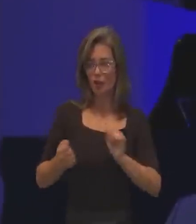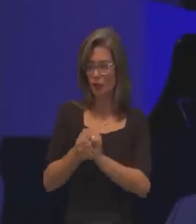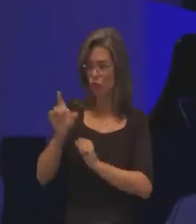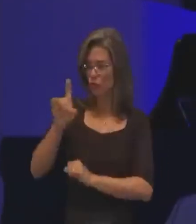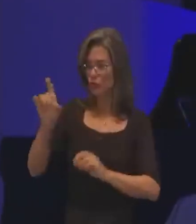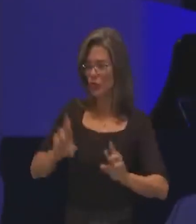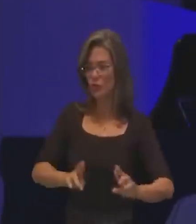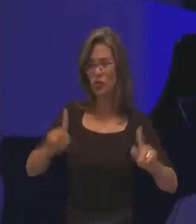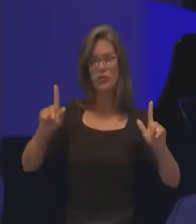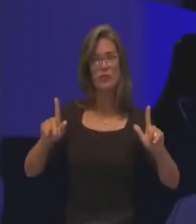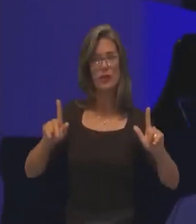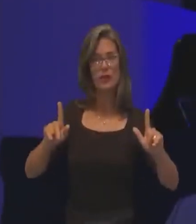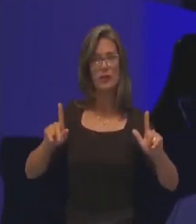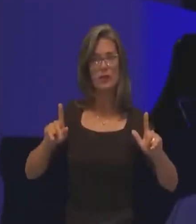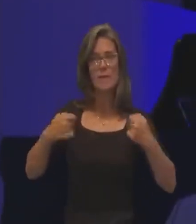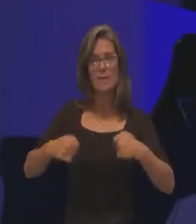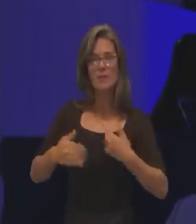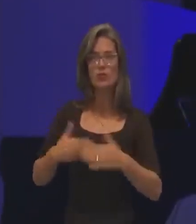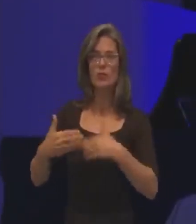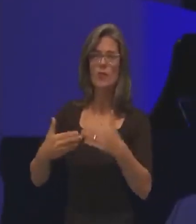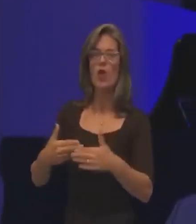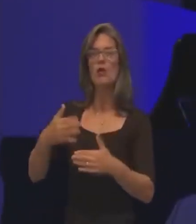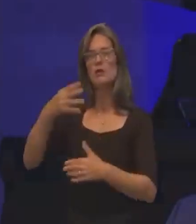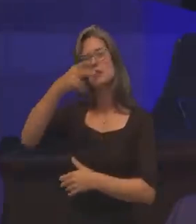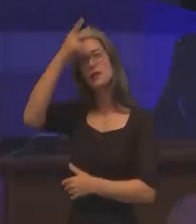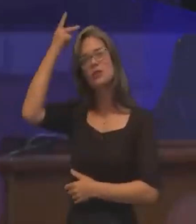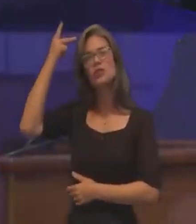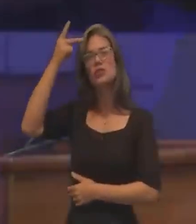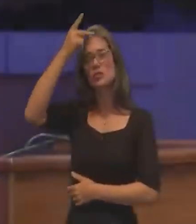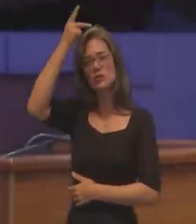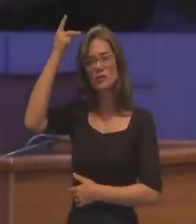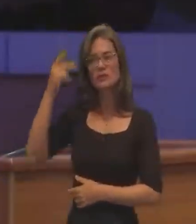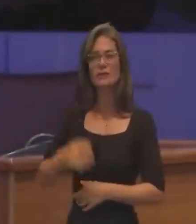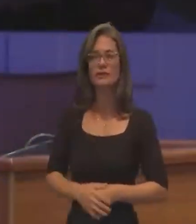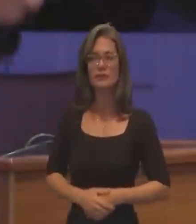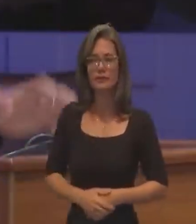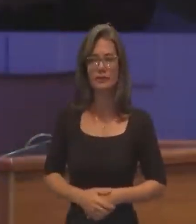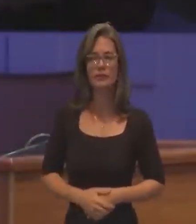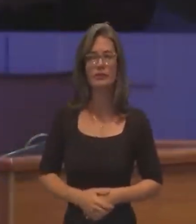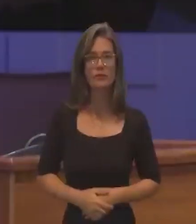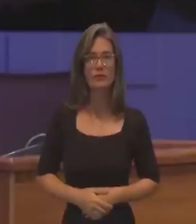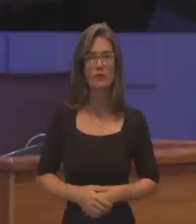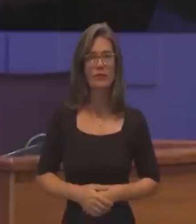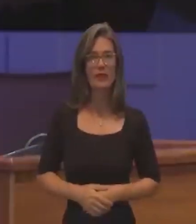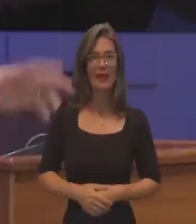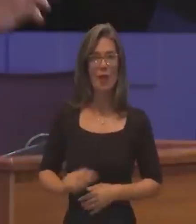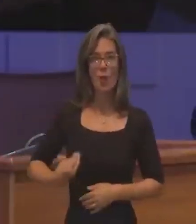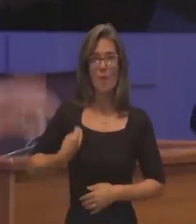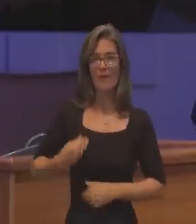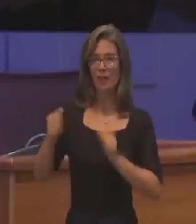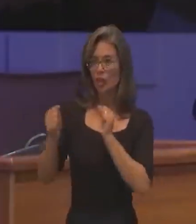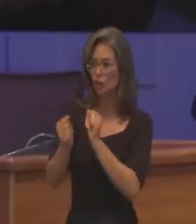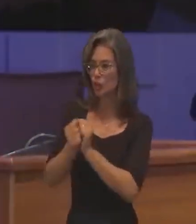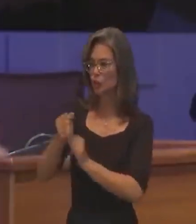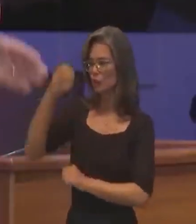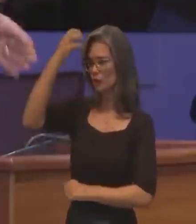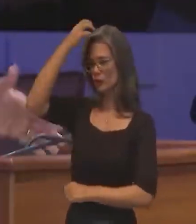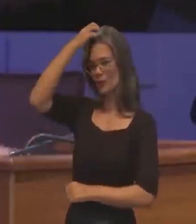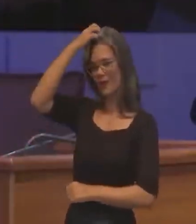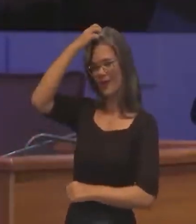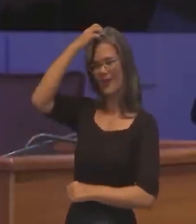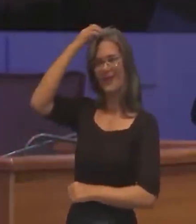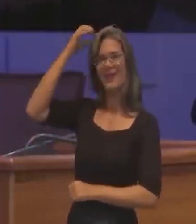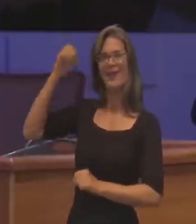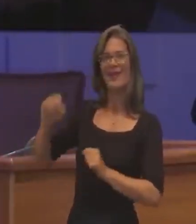Desejamos estar na glória, mas não queremos viver diante do Rei da Glória, porque estamos diante do Rei da Glória, nós somos convidados ao que